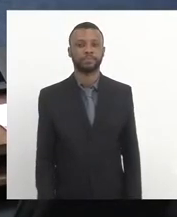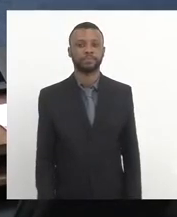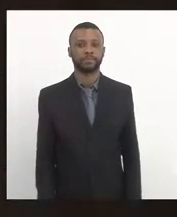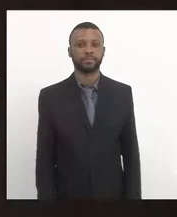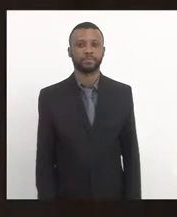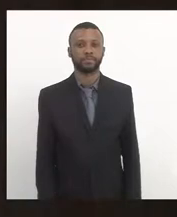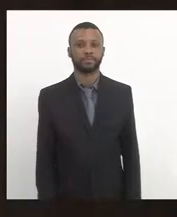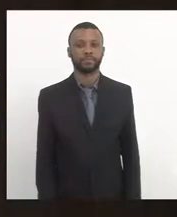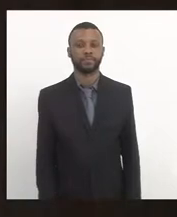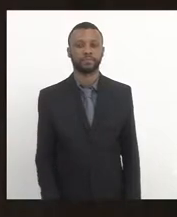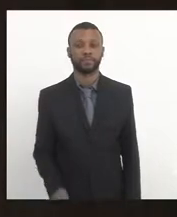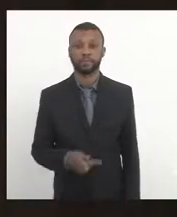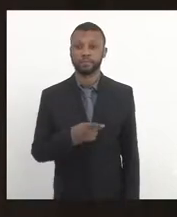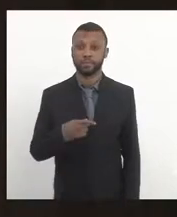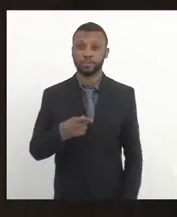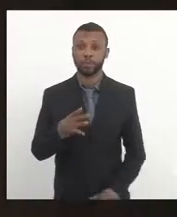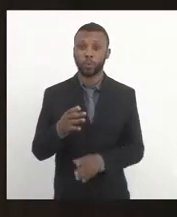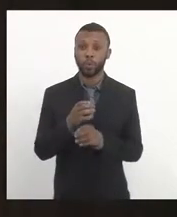Senhor presidente, é o